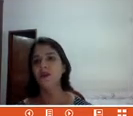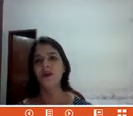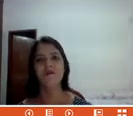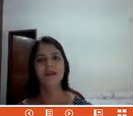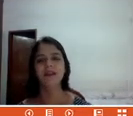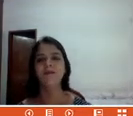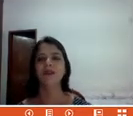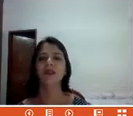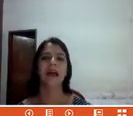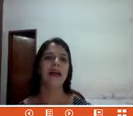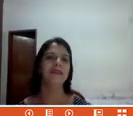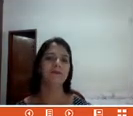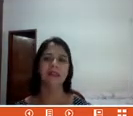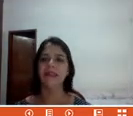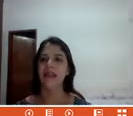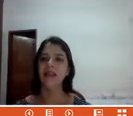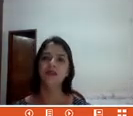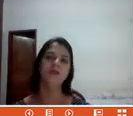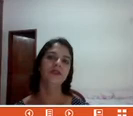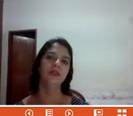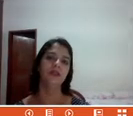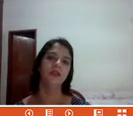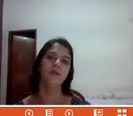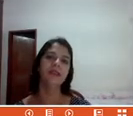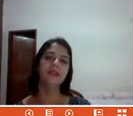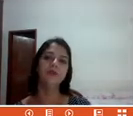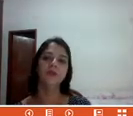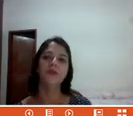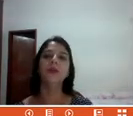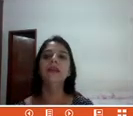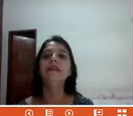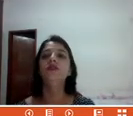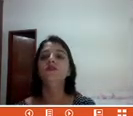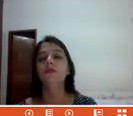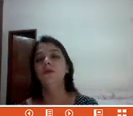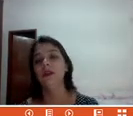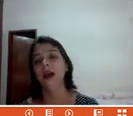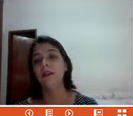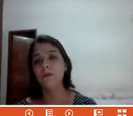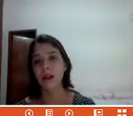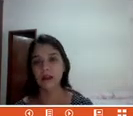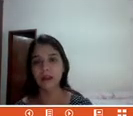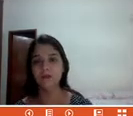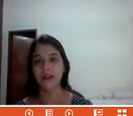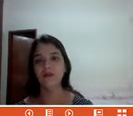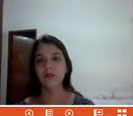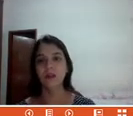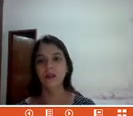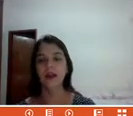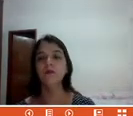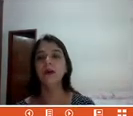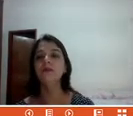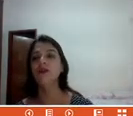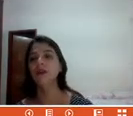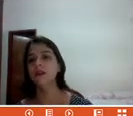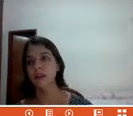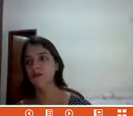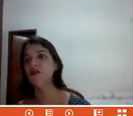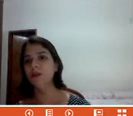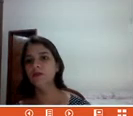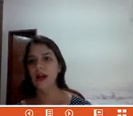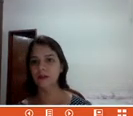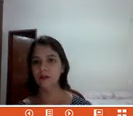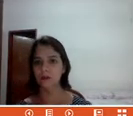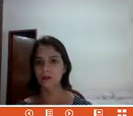muitas normas gramaticais, uma série de coisas no português que dificulta até para nós mesmos, né? Quantos de nós